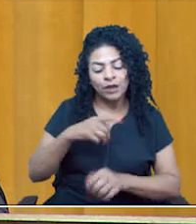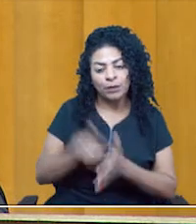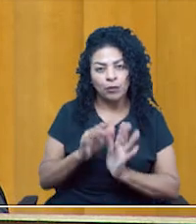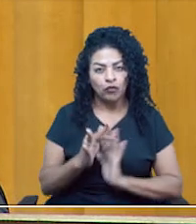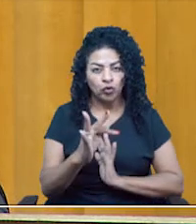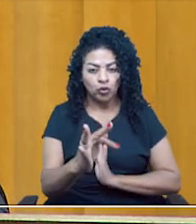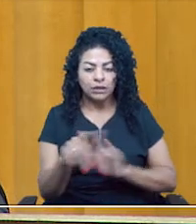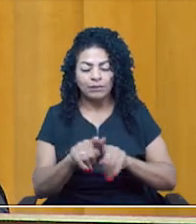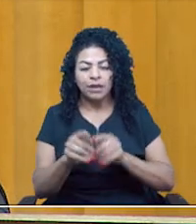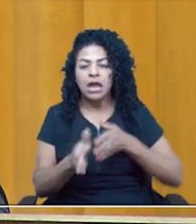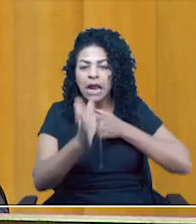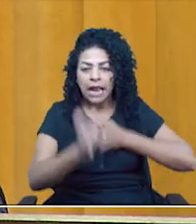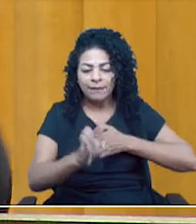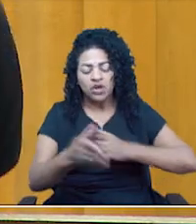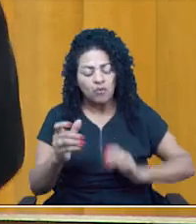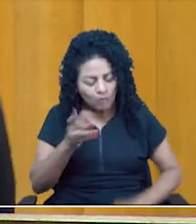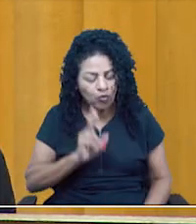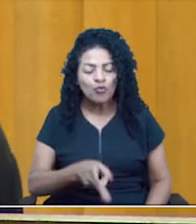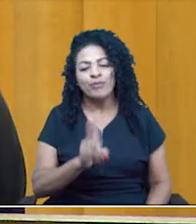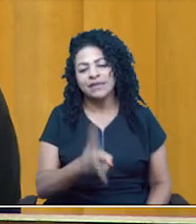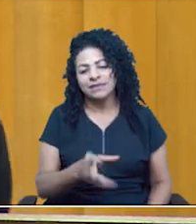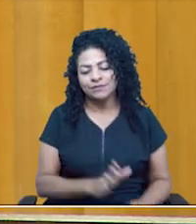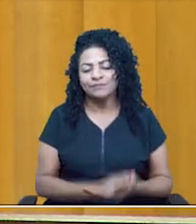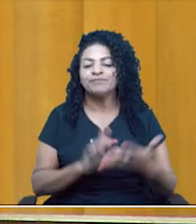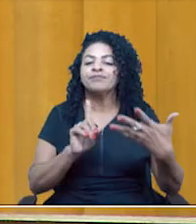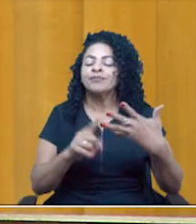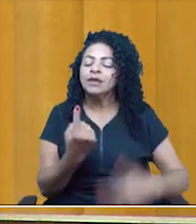caminho. E a última peça, e depois eu vou voltar uma a